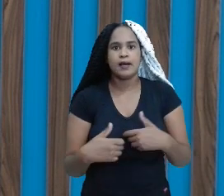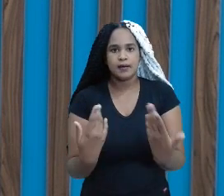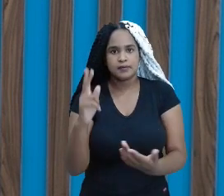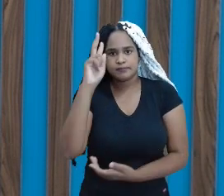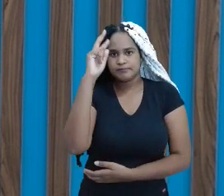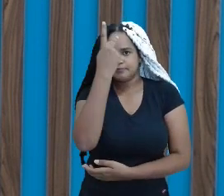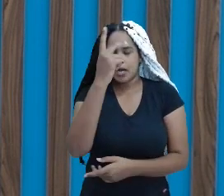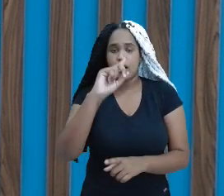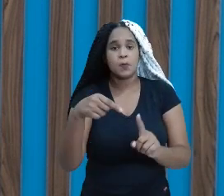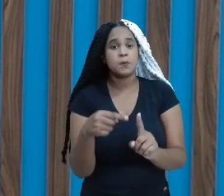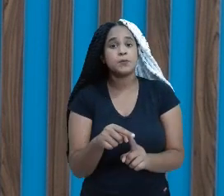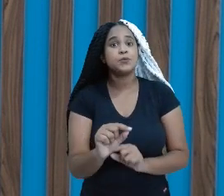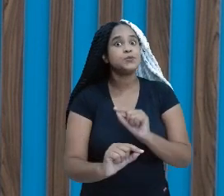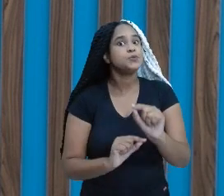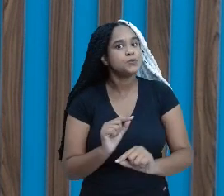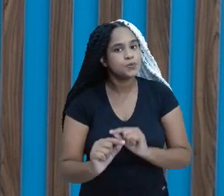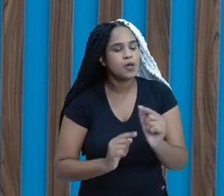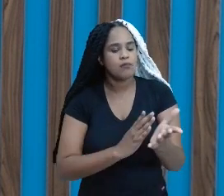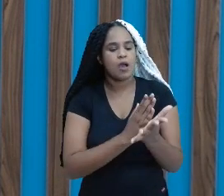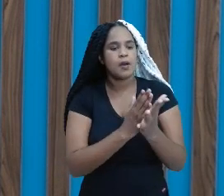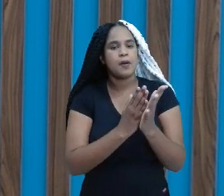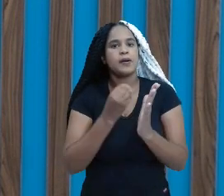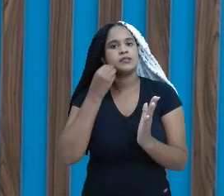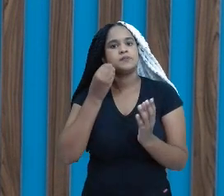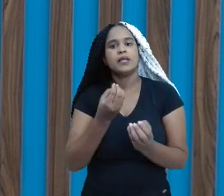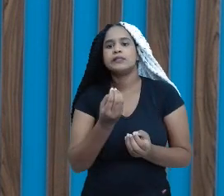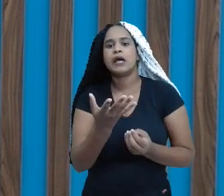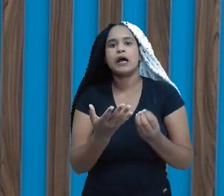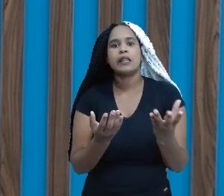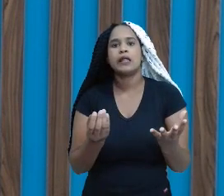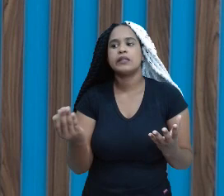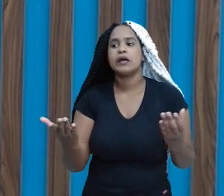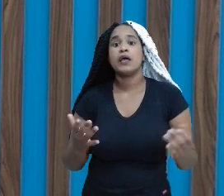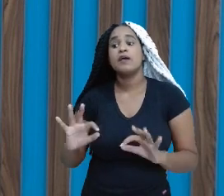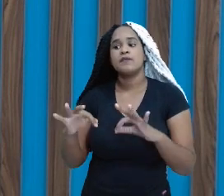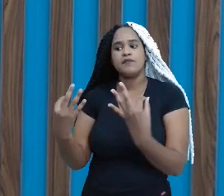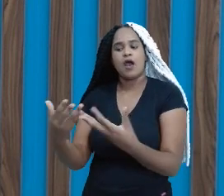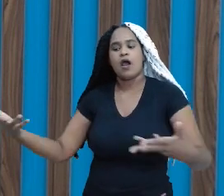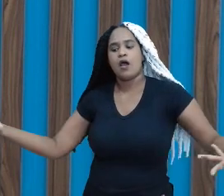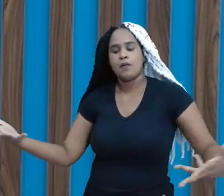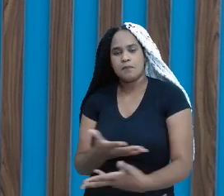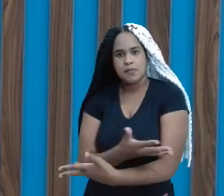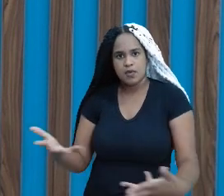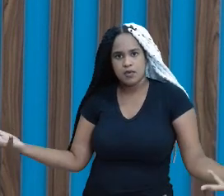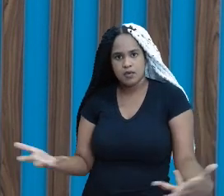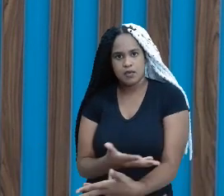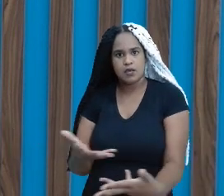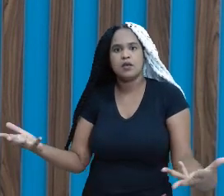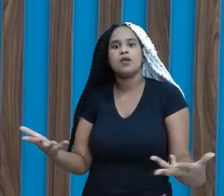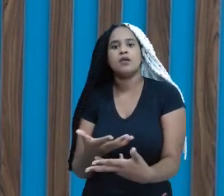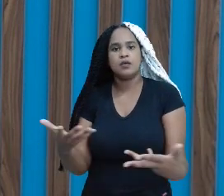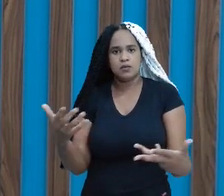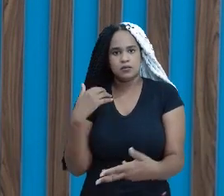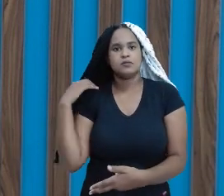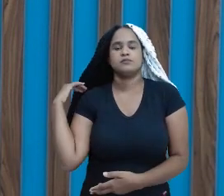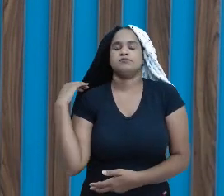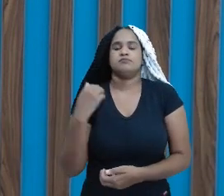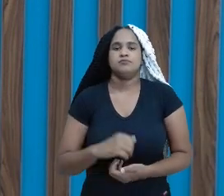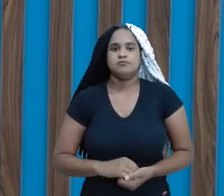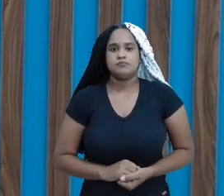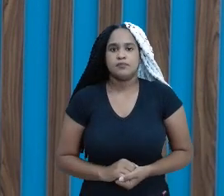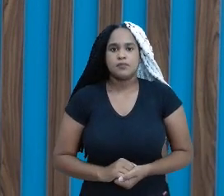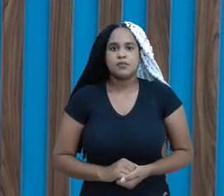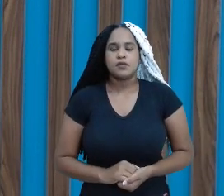possa oportunizar também experiências das famílias conosco e vice-versa, num ambiente muito produtivo,